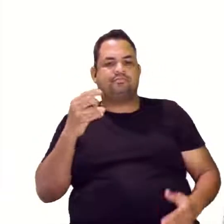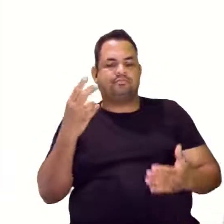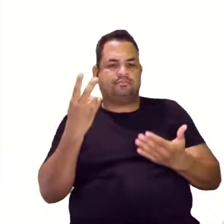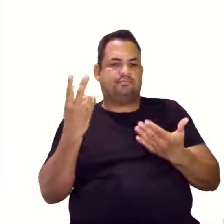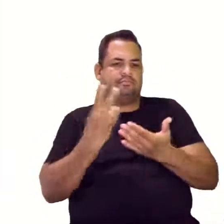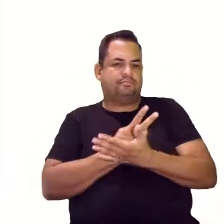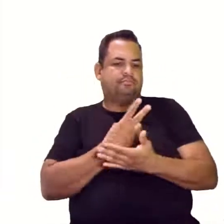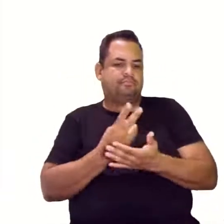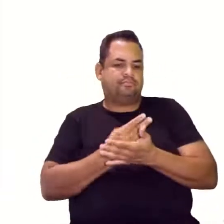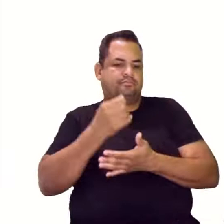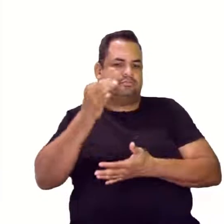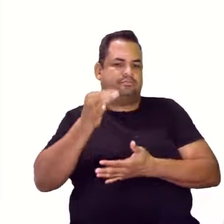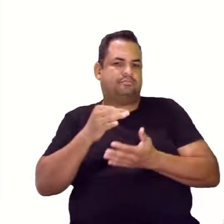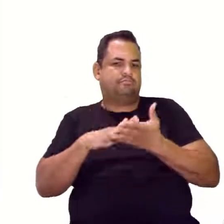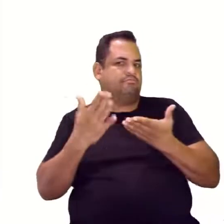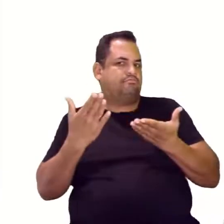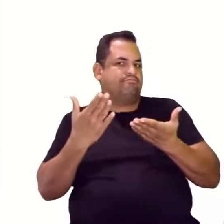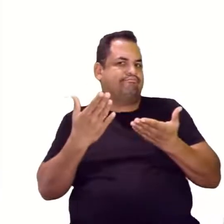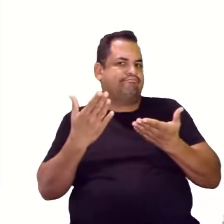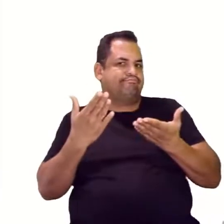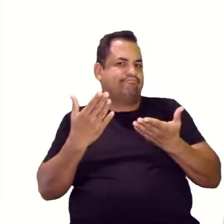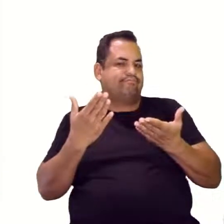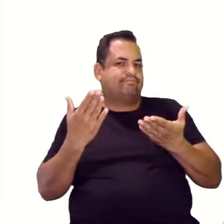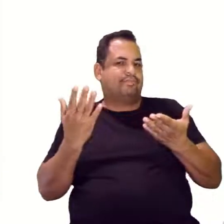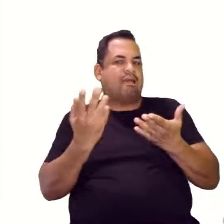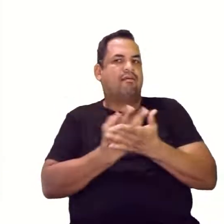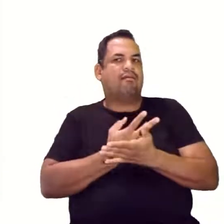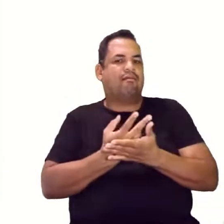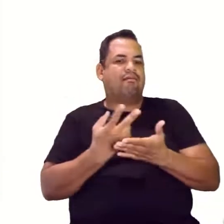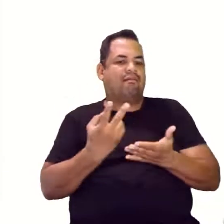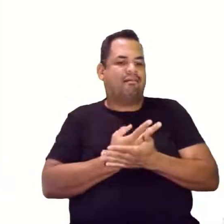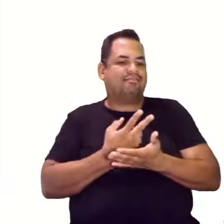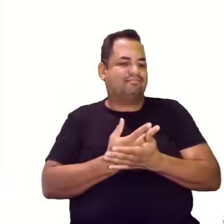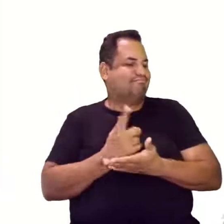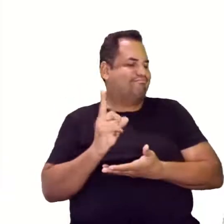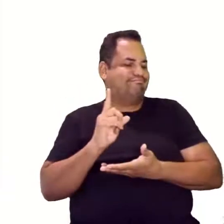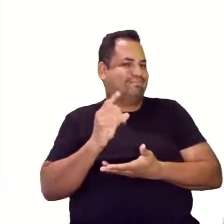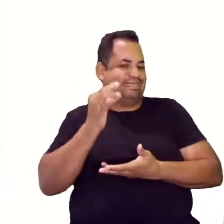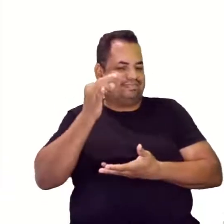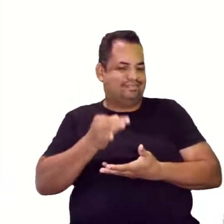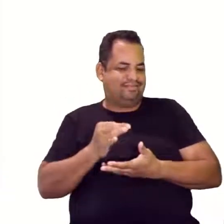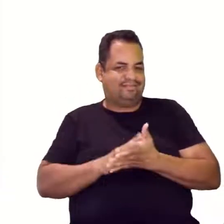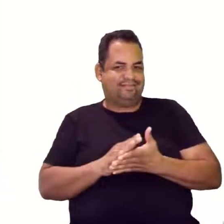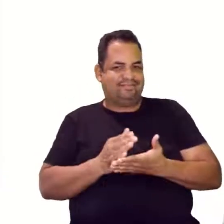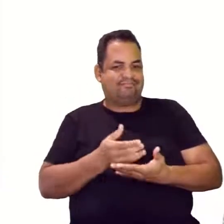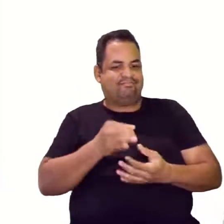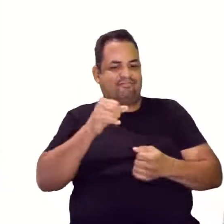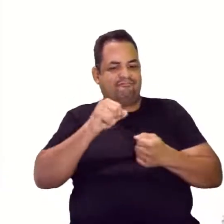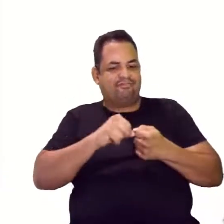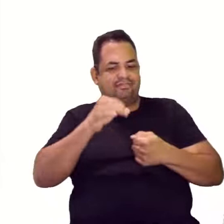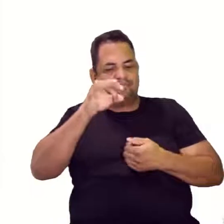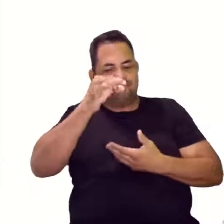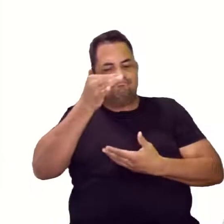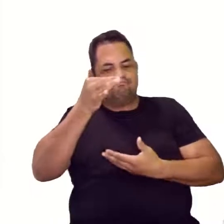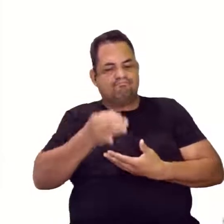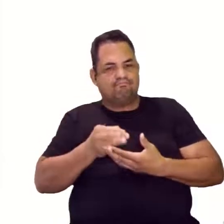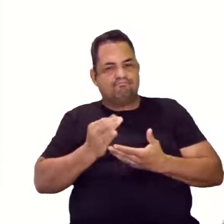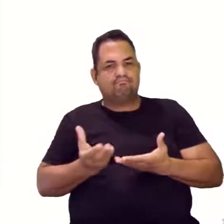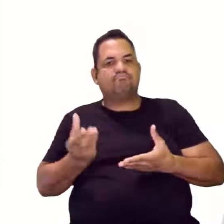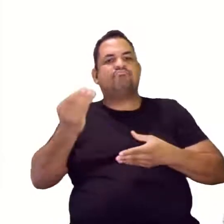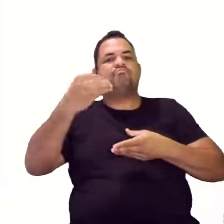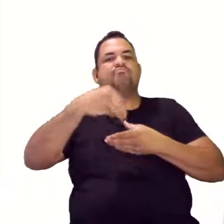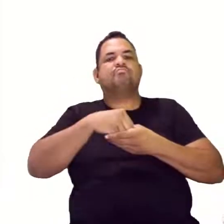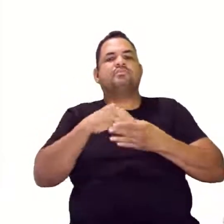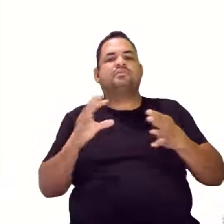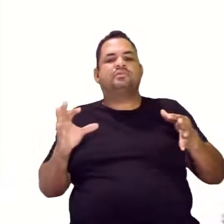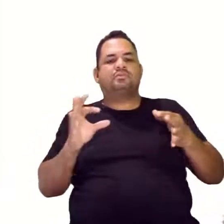e acerta essa, algo de errado não está certo. Algo de errado não está certo. Por quê? Você acertou dentro do mesmo contexto de